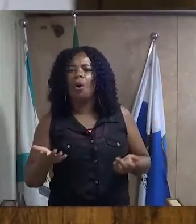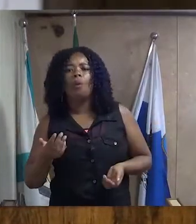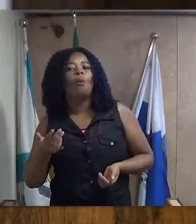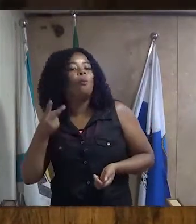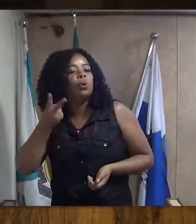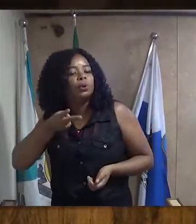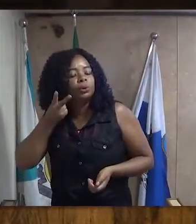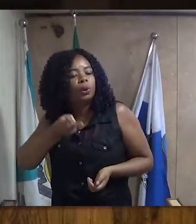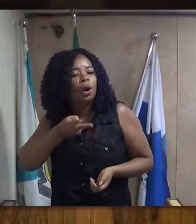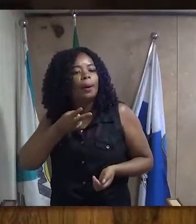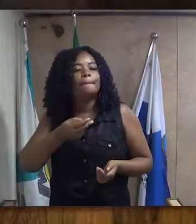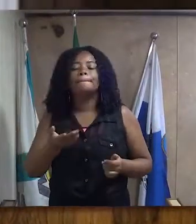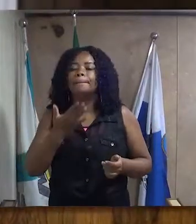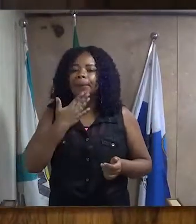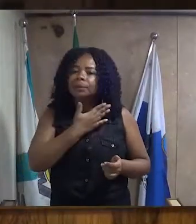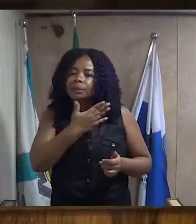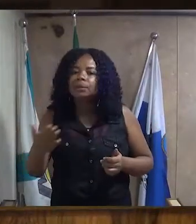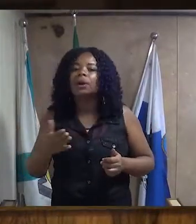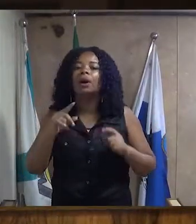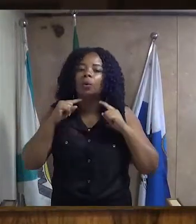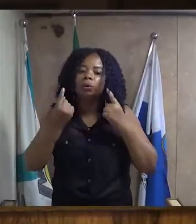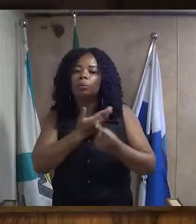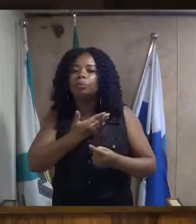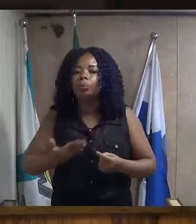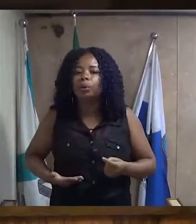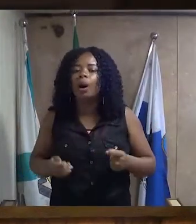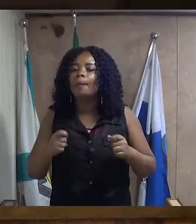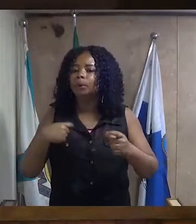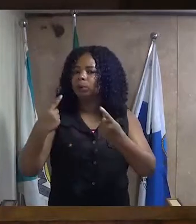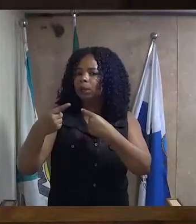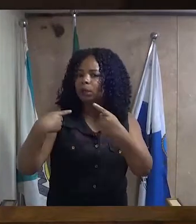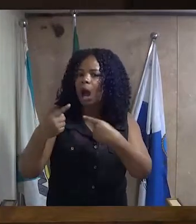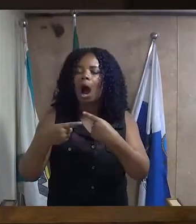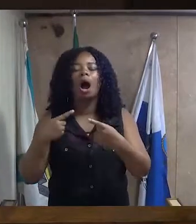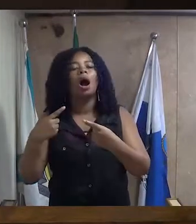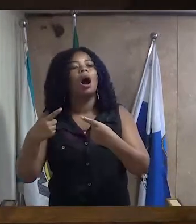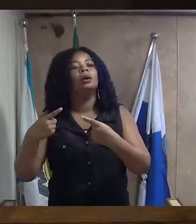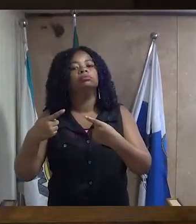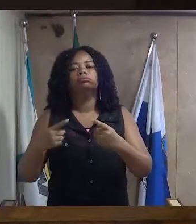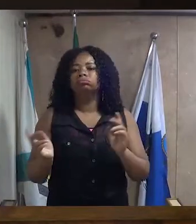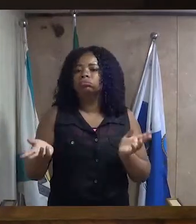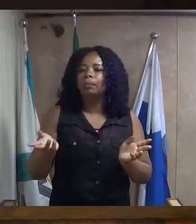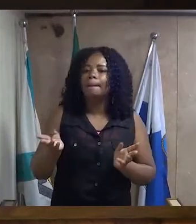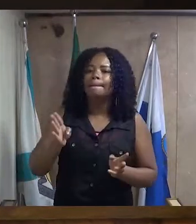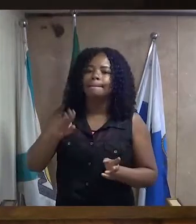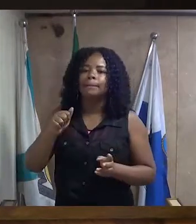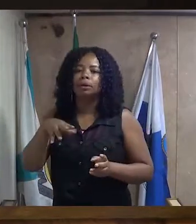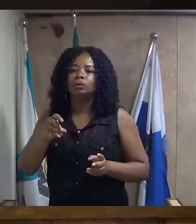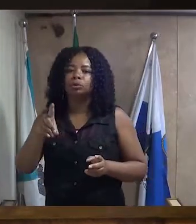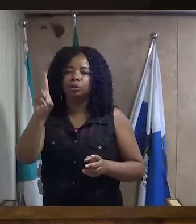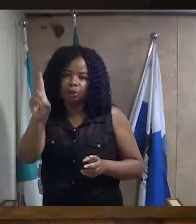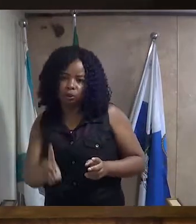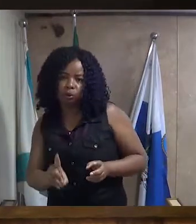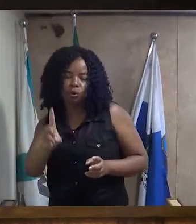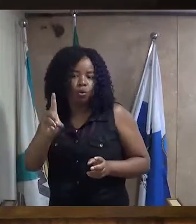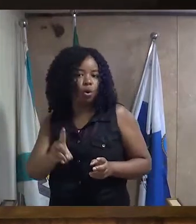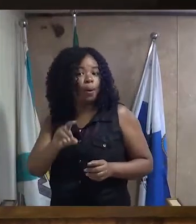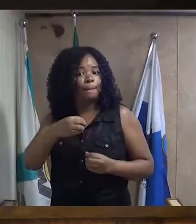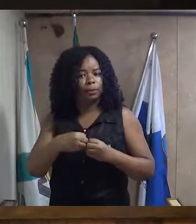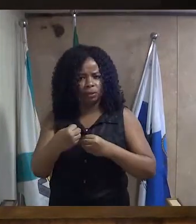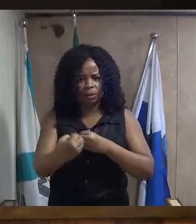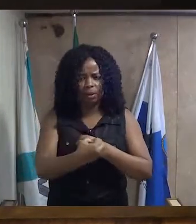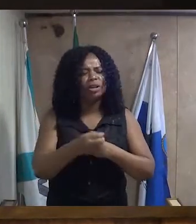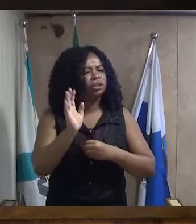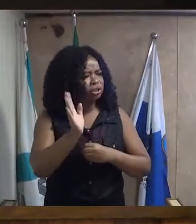Protocolizei um pedido de audiência pública também para que possamos debater sobre o plano diretor municipal da nossa cidade. Que há poucos dias a Finjan